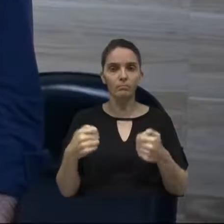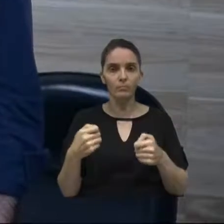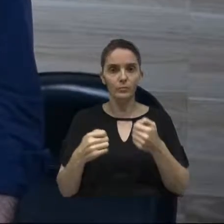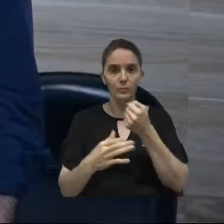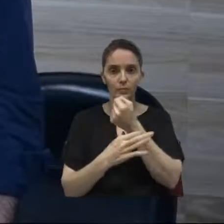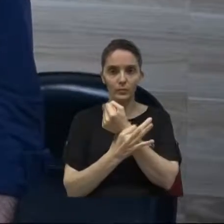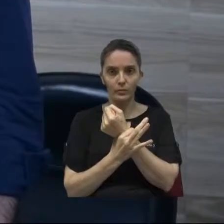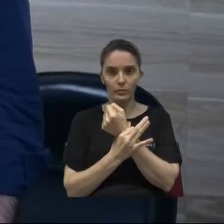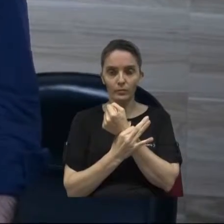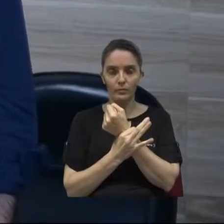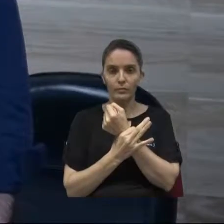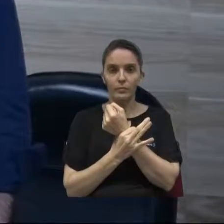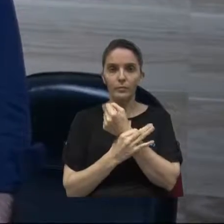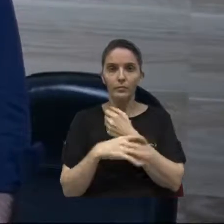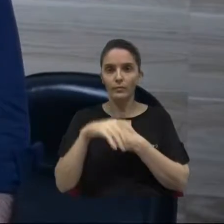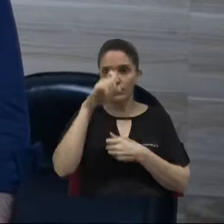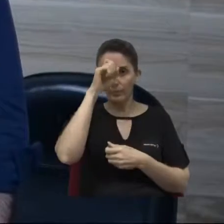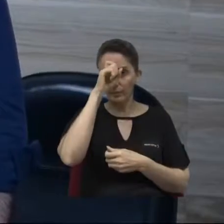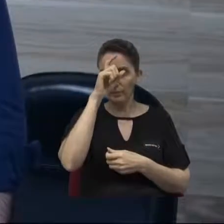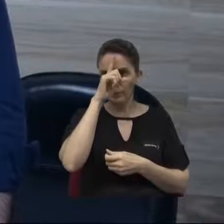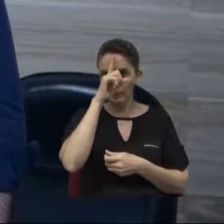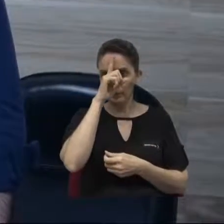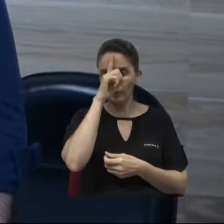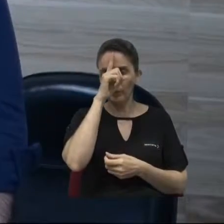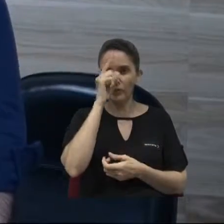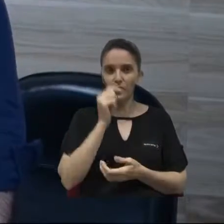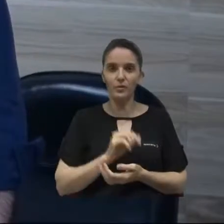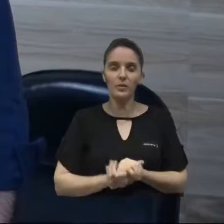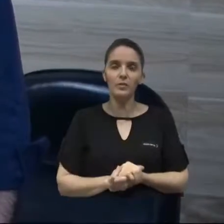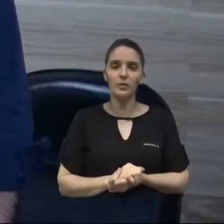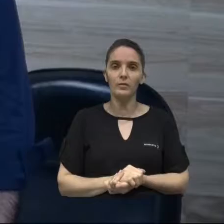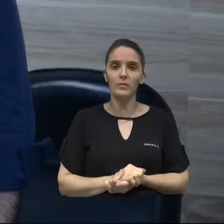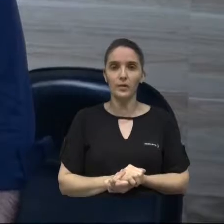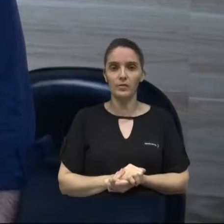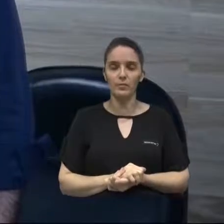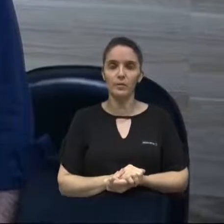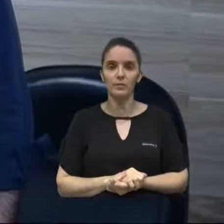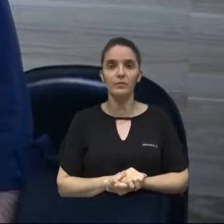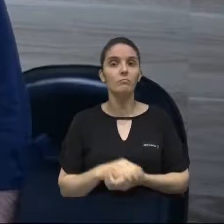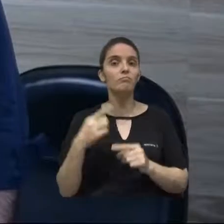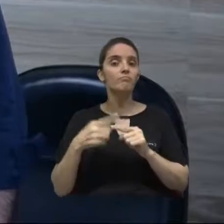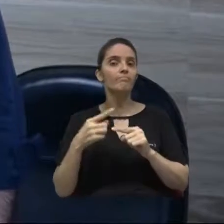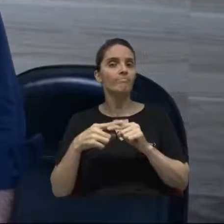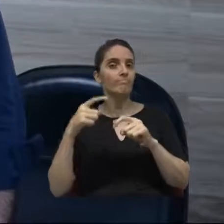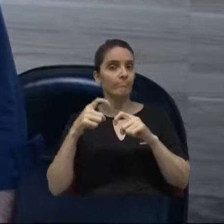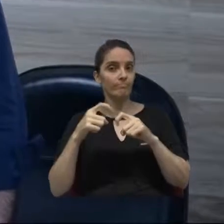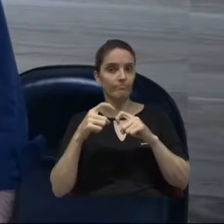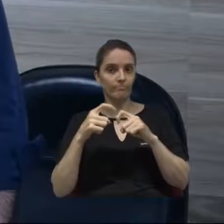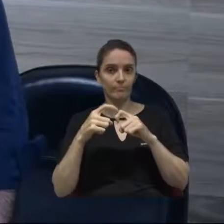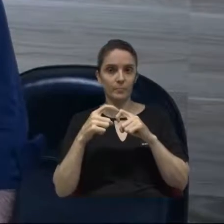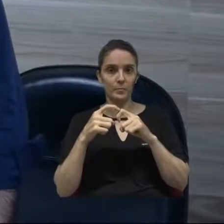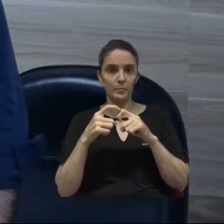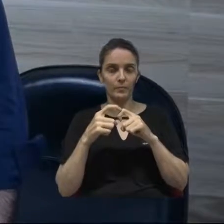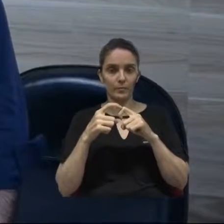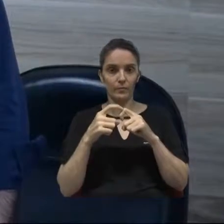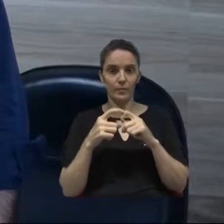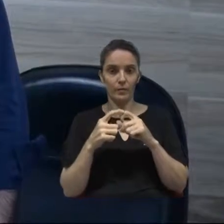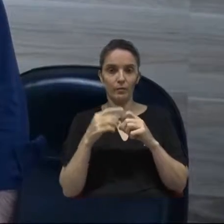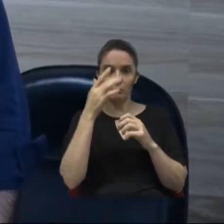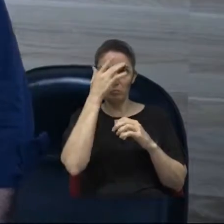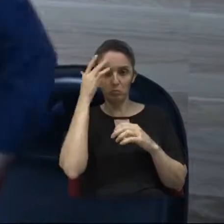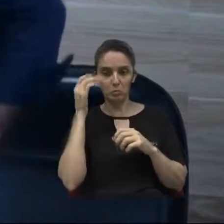hospitais públicos da nossa cidade. Os médicos acabam ficando expostos à agressão